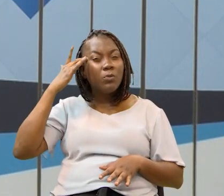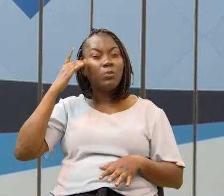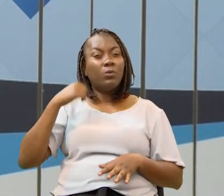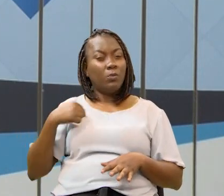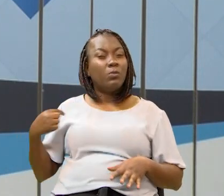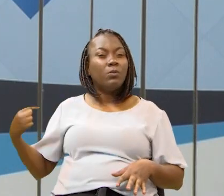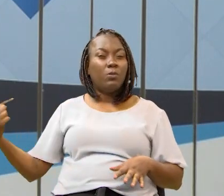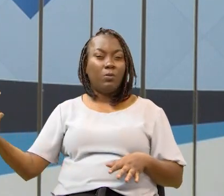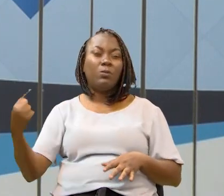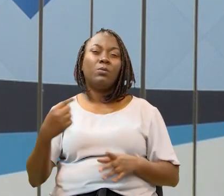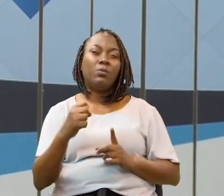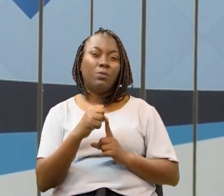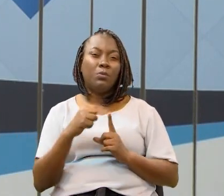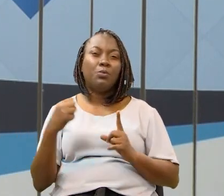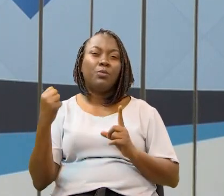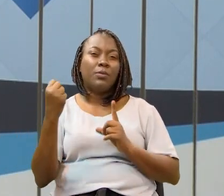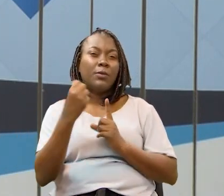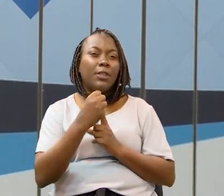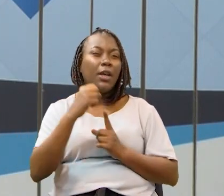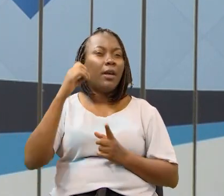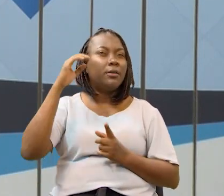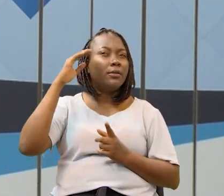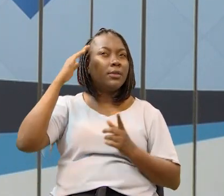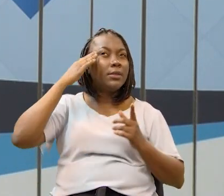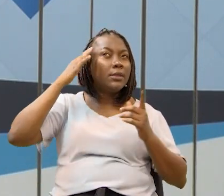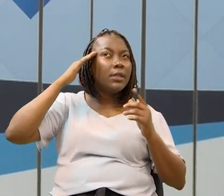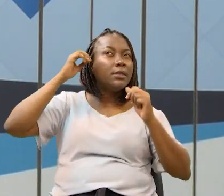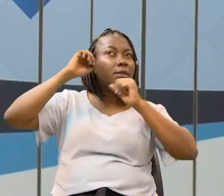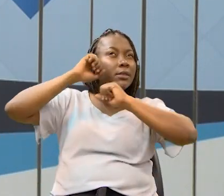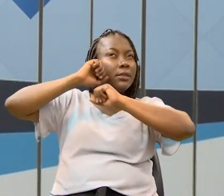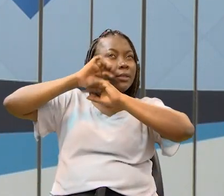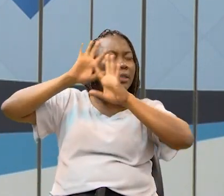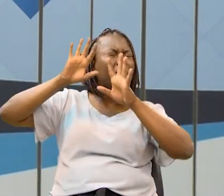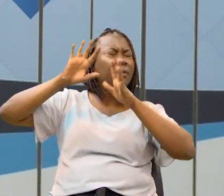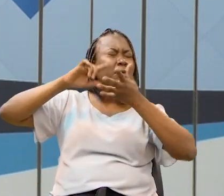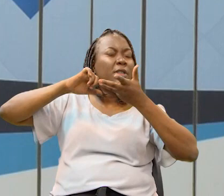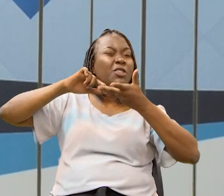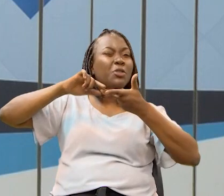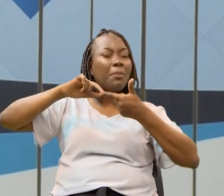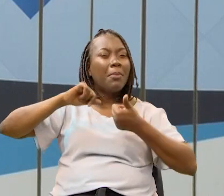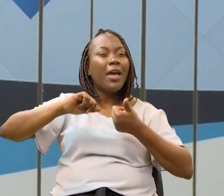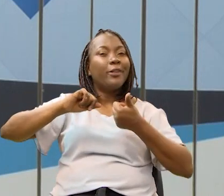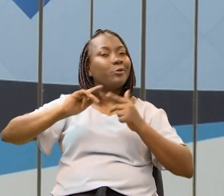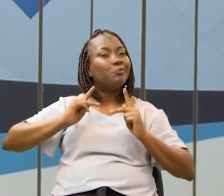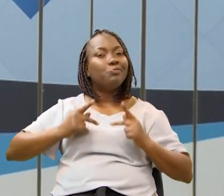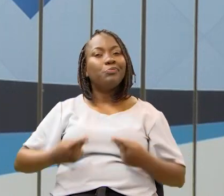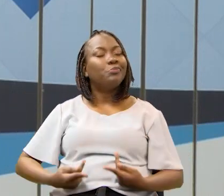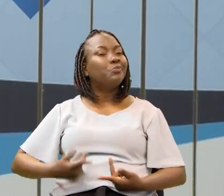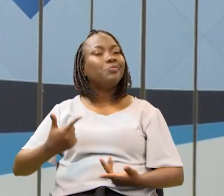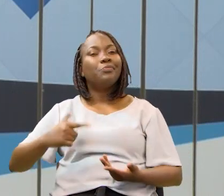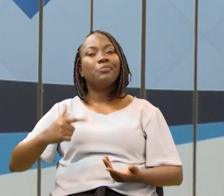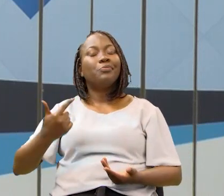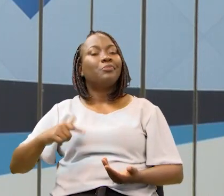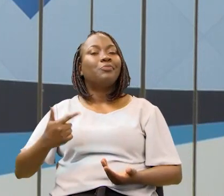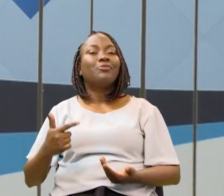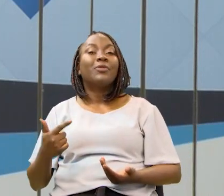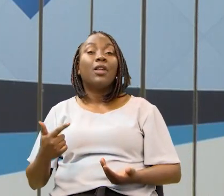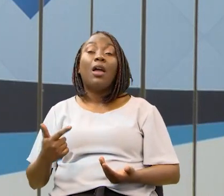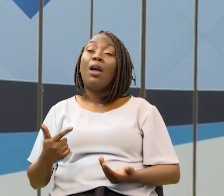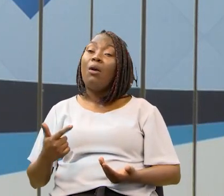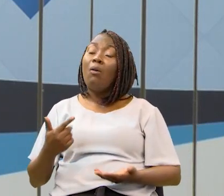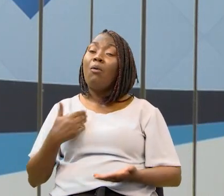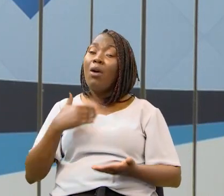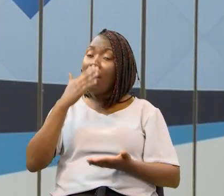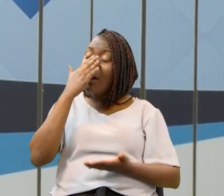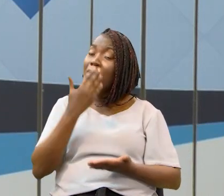também enquanto sociedade. Sim, e entendemos esses aspectos extremamente desumanos. Eu acredito que